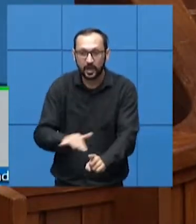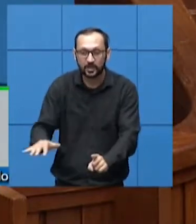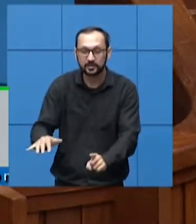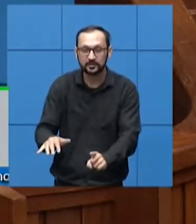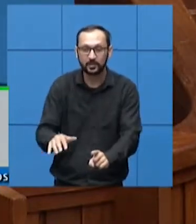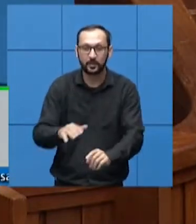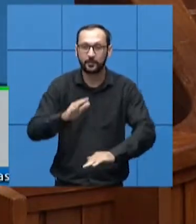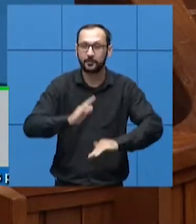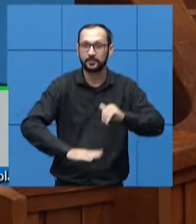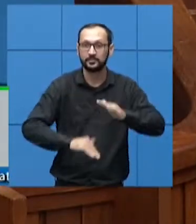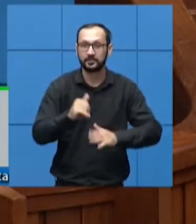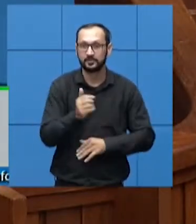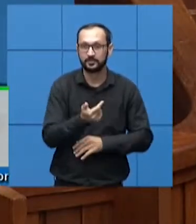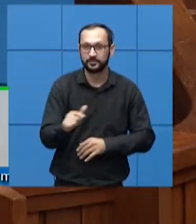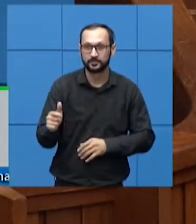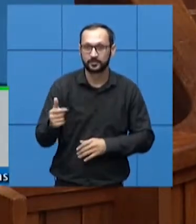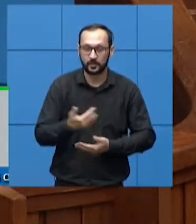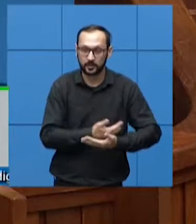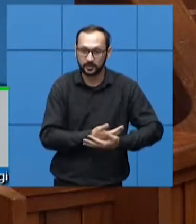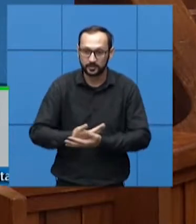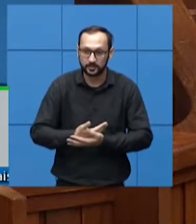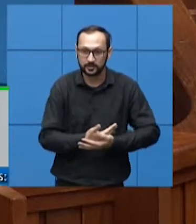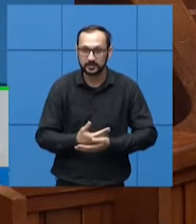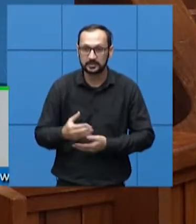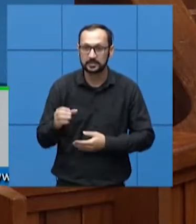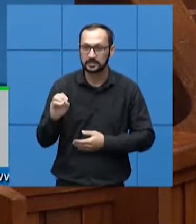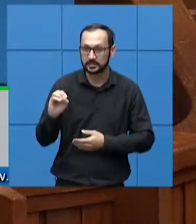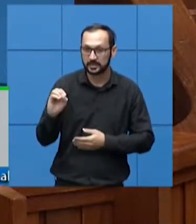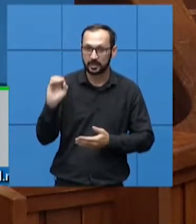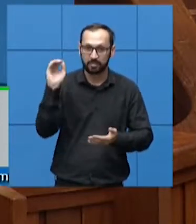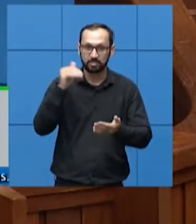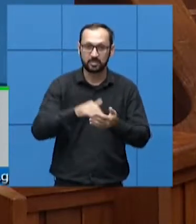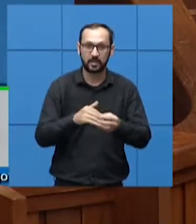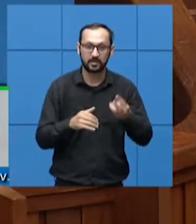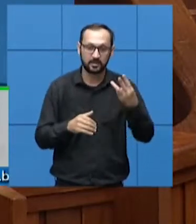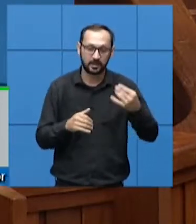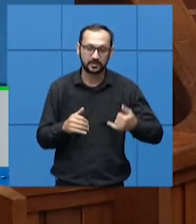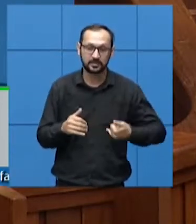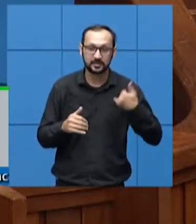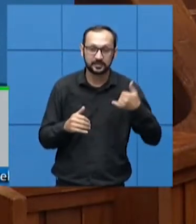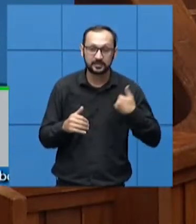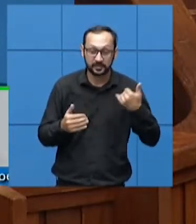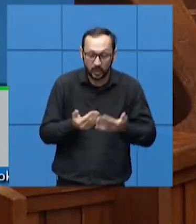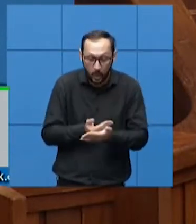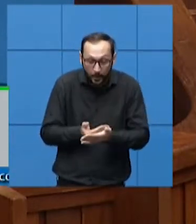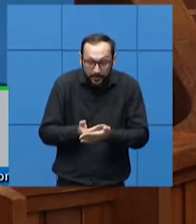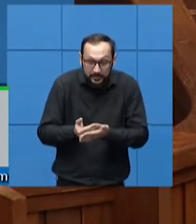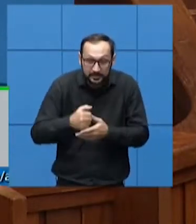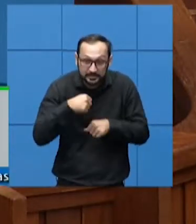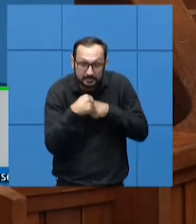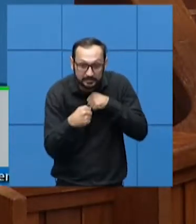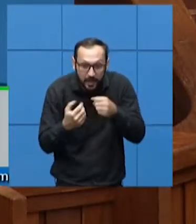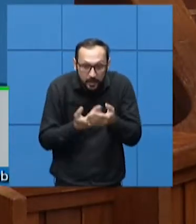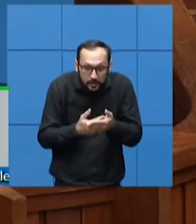esse profissional. E os bebês de 0 a 3 anos, na sua grande necessidade de desenvolvimento ainda em formação,